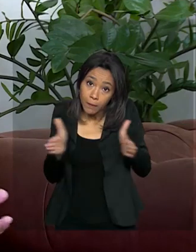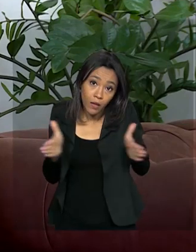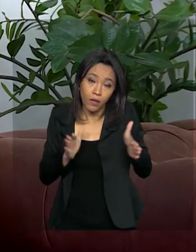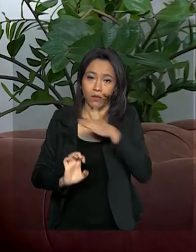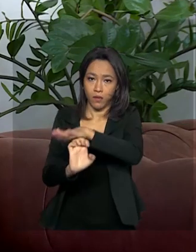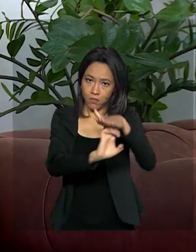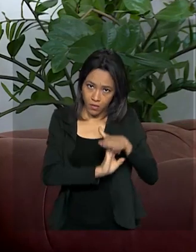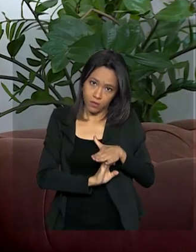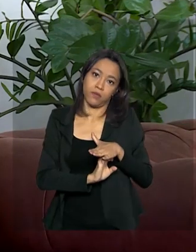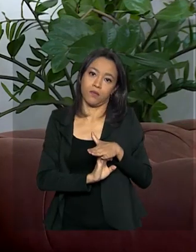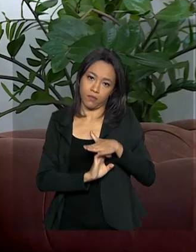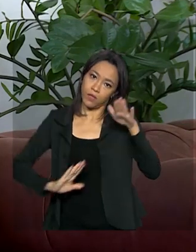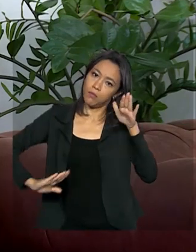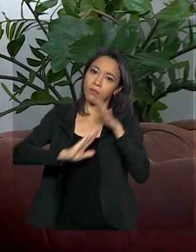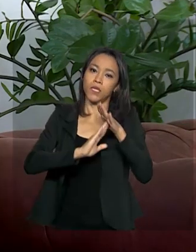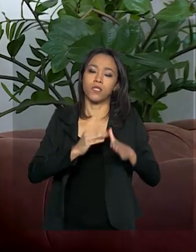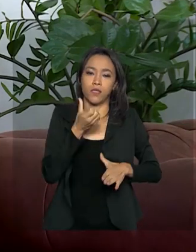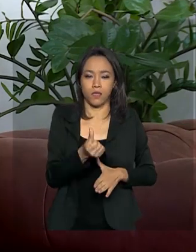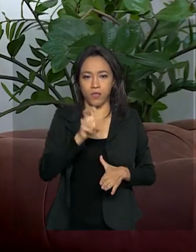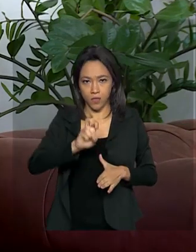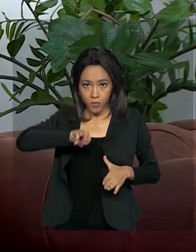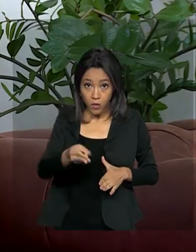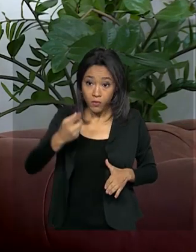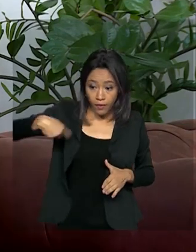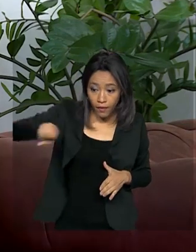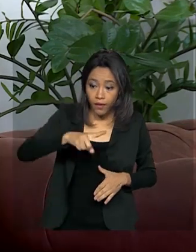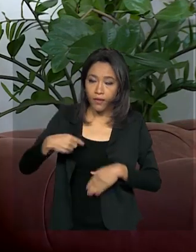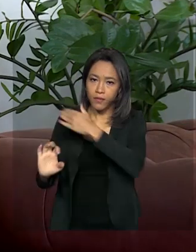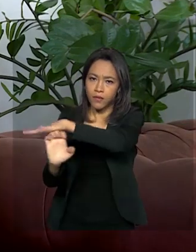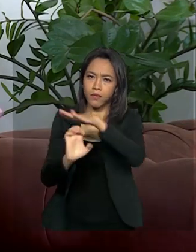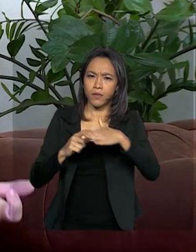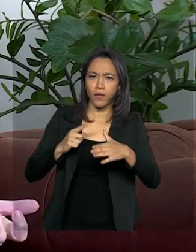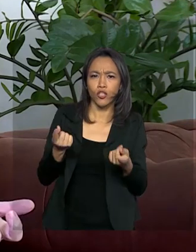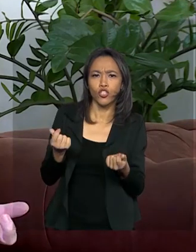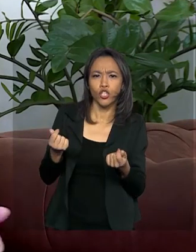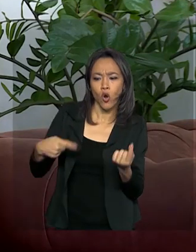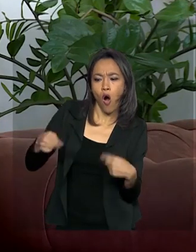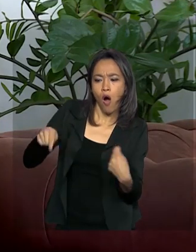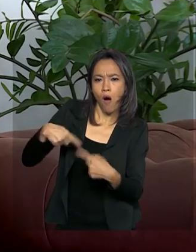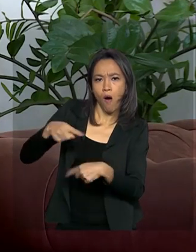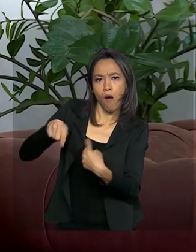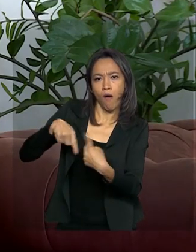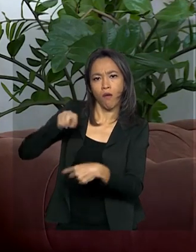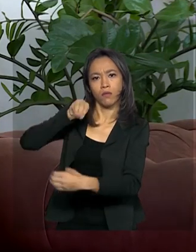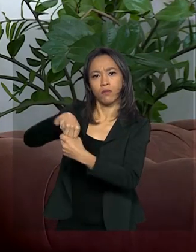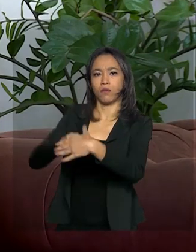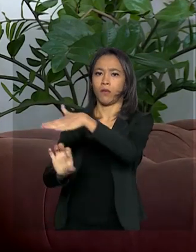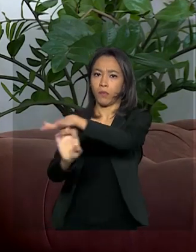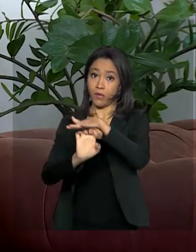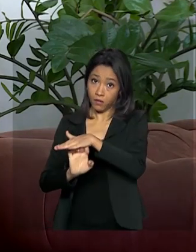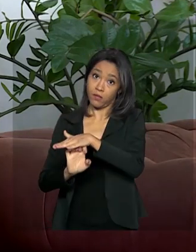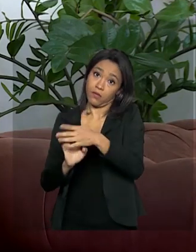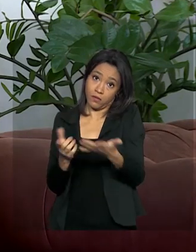um teto de 65 milhões para que essas empresas possam ter capital de giro para armazenar nós temos aí